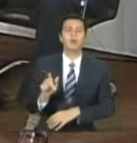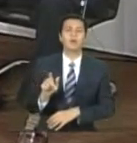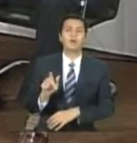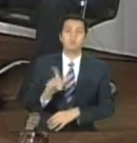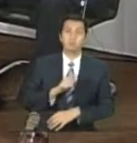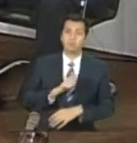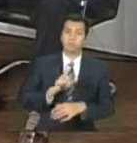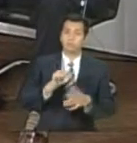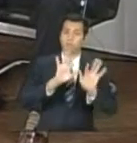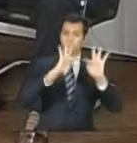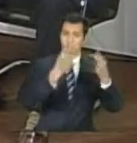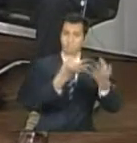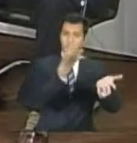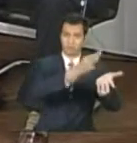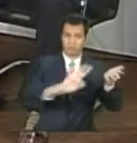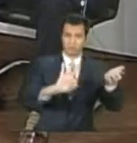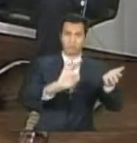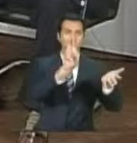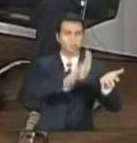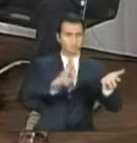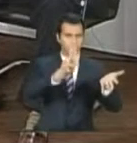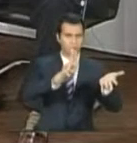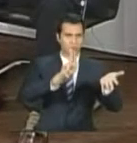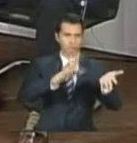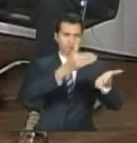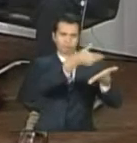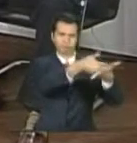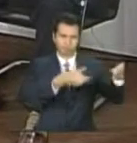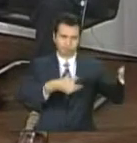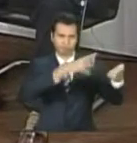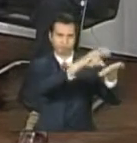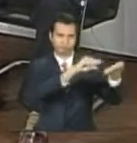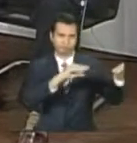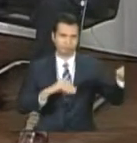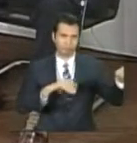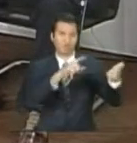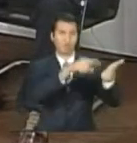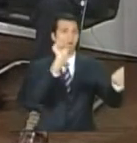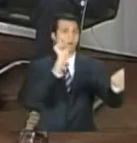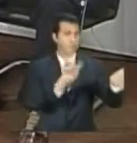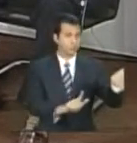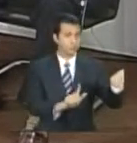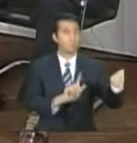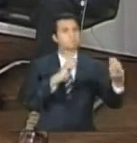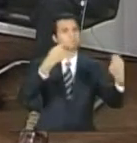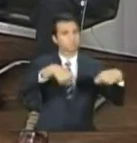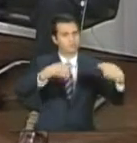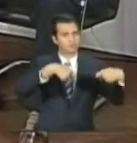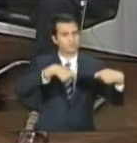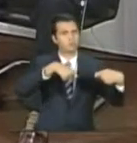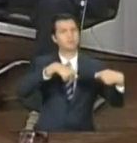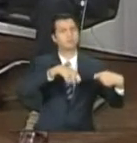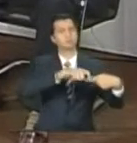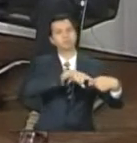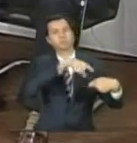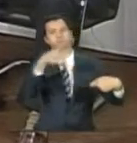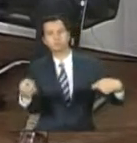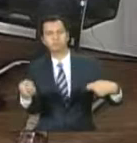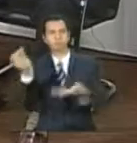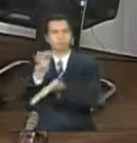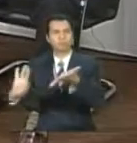utilizando o Caderno Azul, elas precisam ser atualizadas com base no novo formulário. E o município, ele